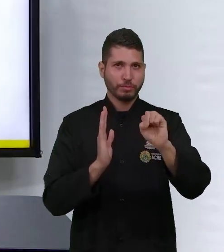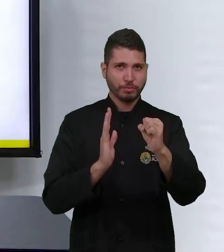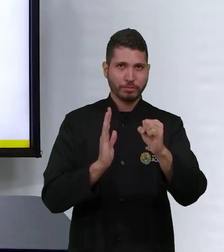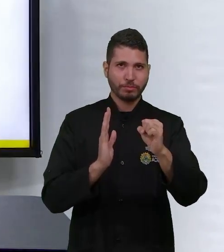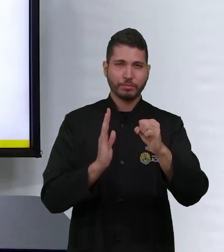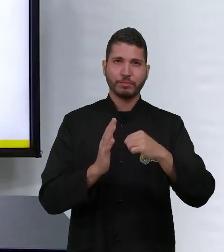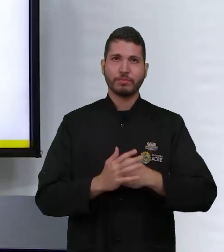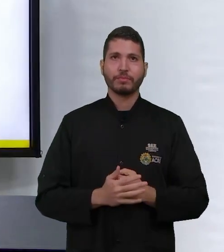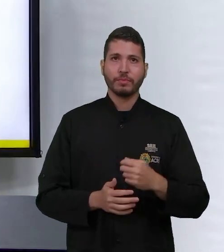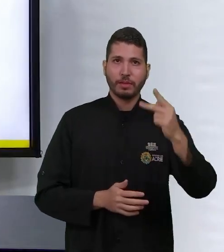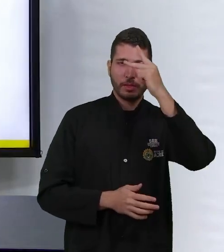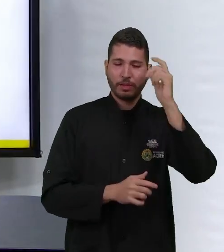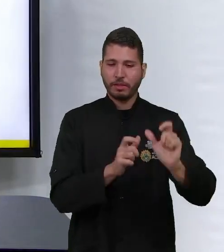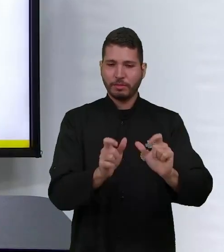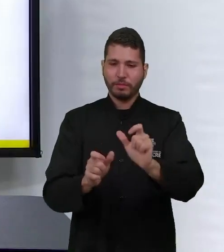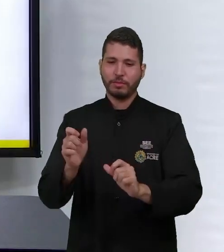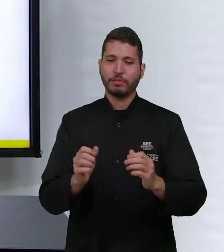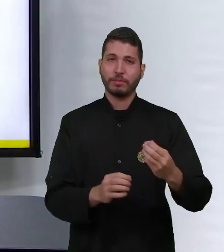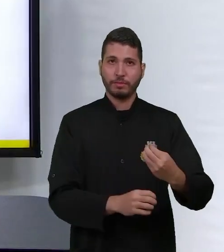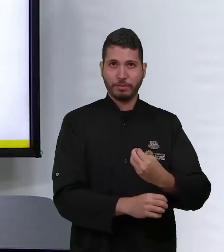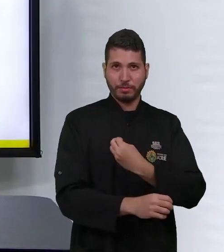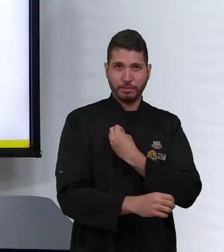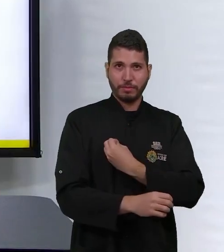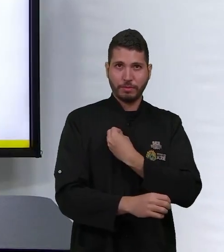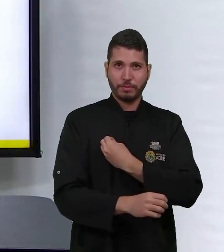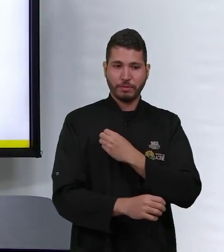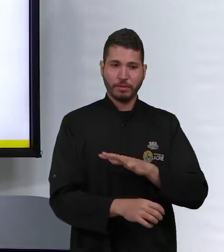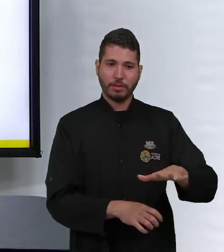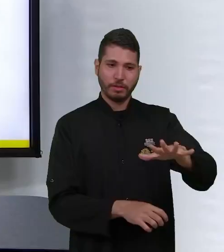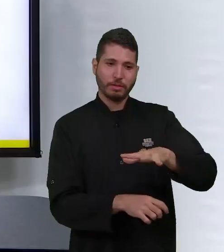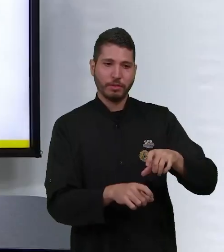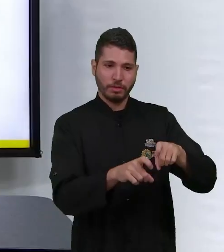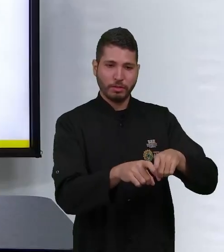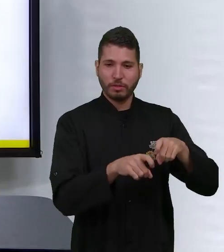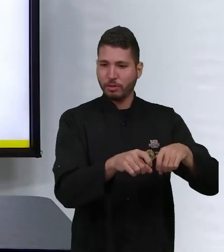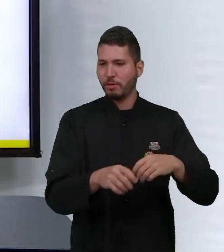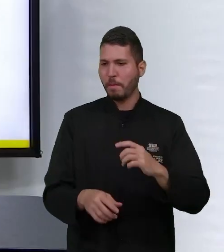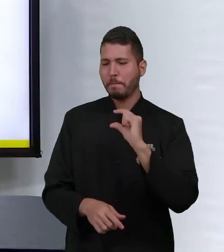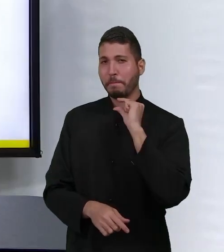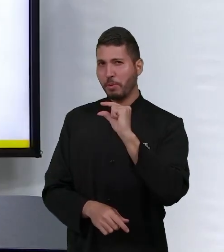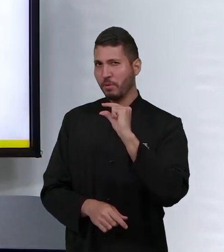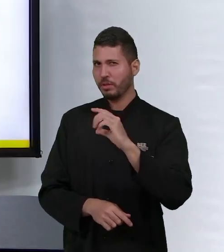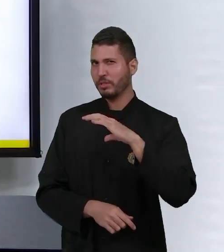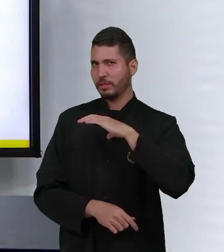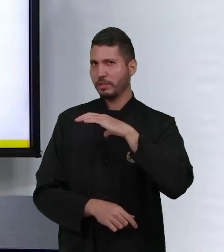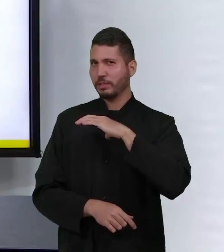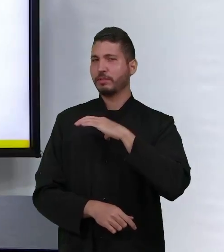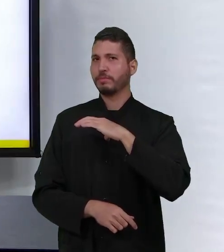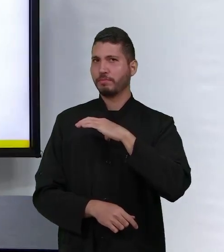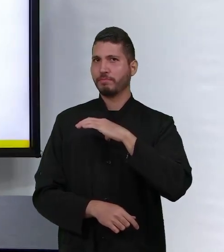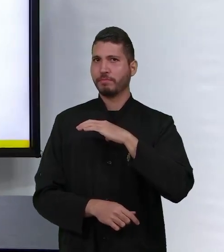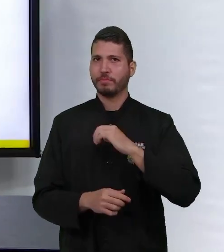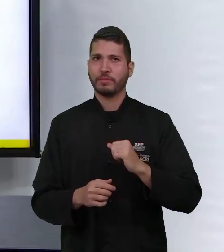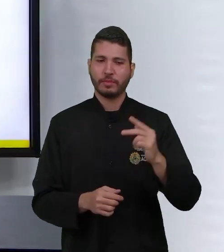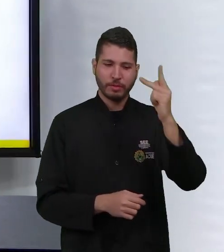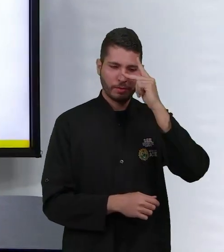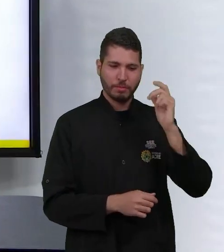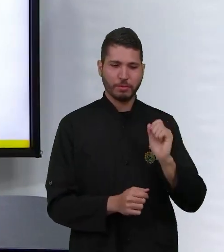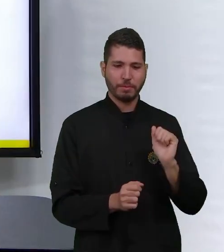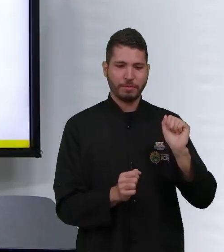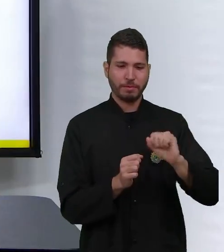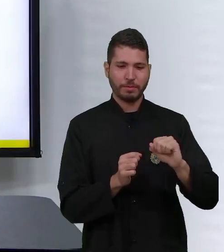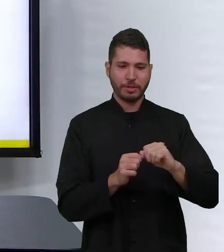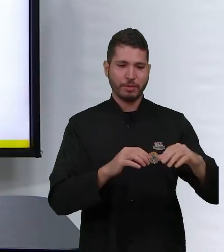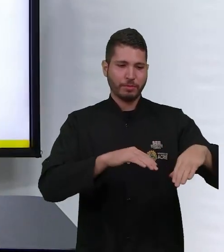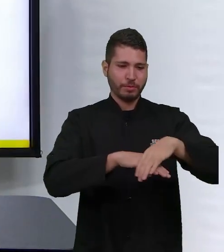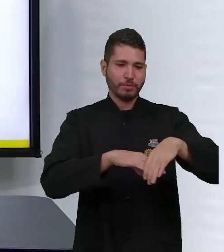As pessoas moravam mais na zona rural, praticamente não existiam cidades. A pessoa, para fabricar um sapato, por